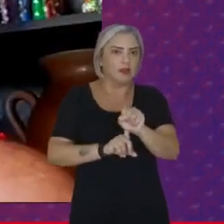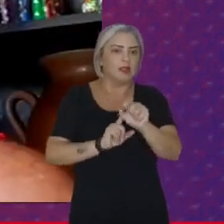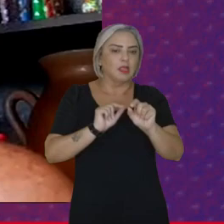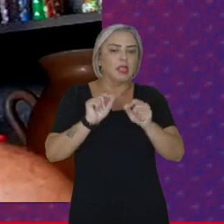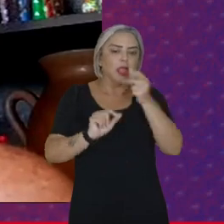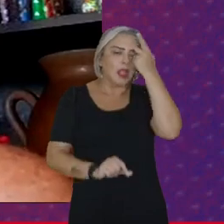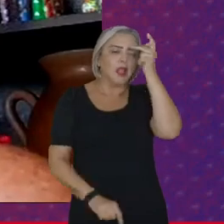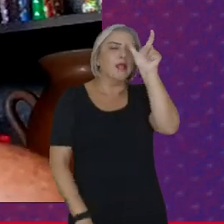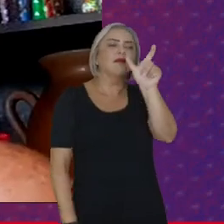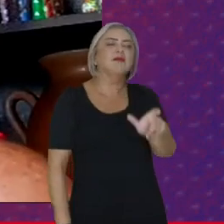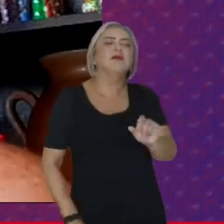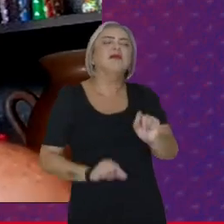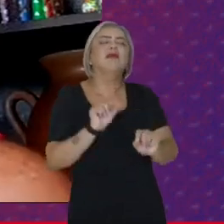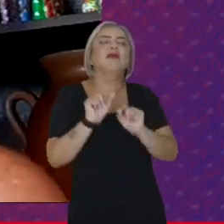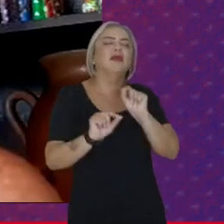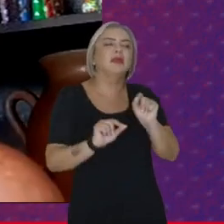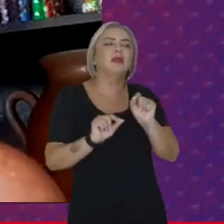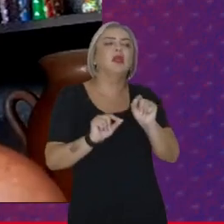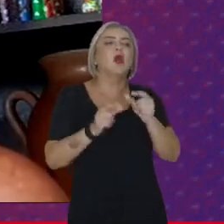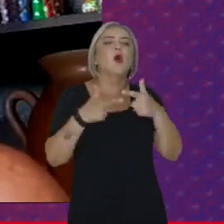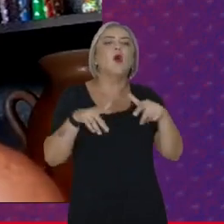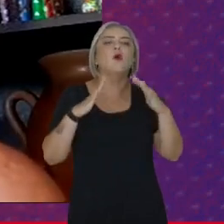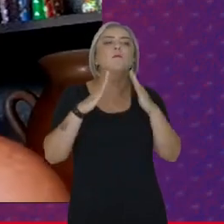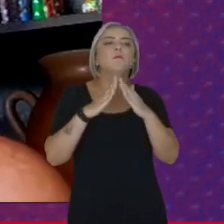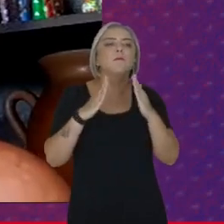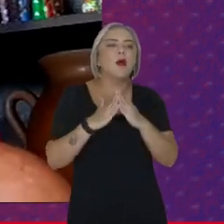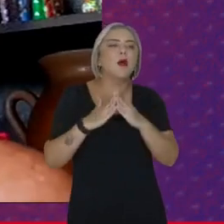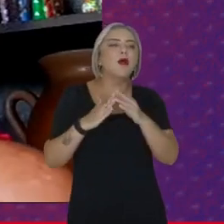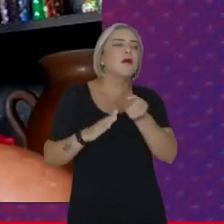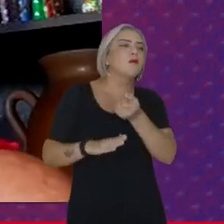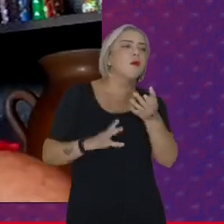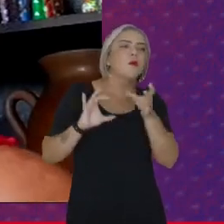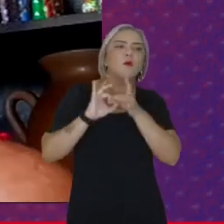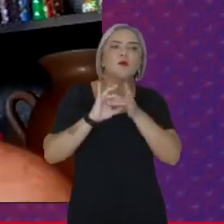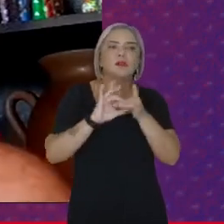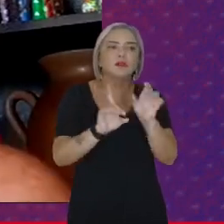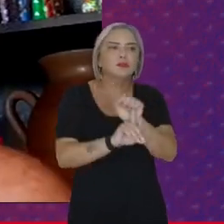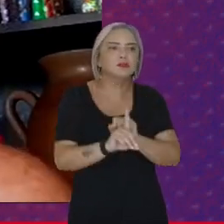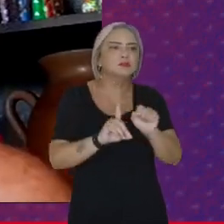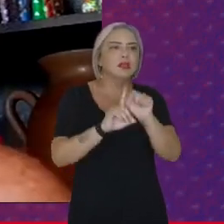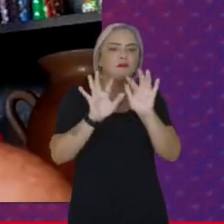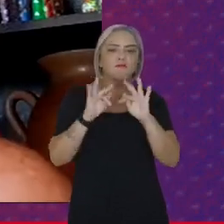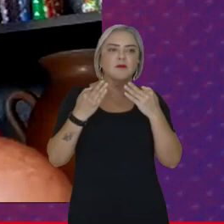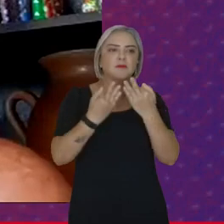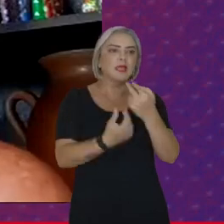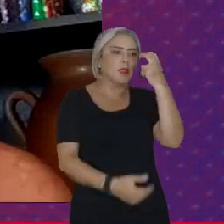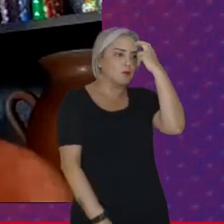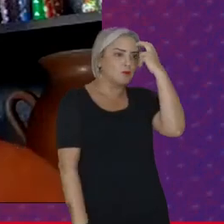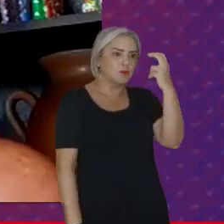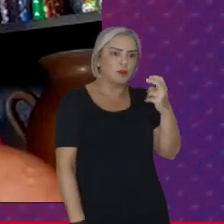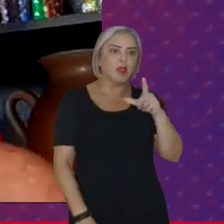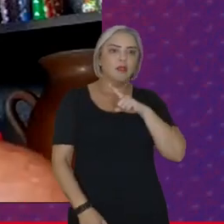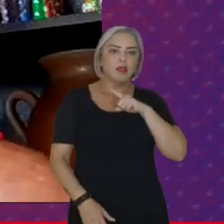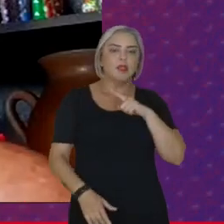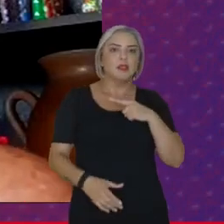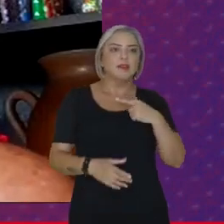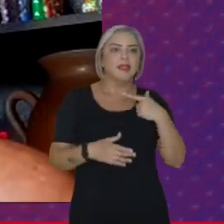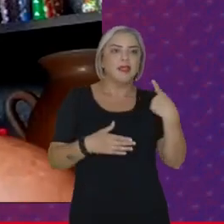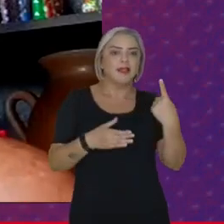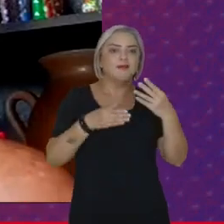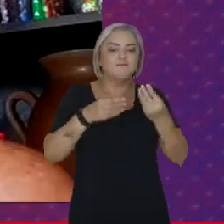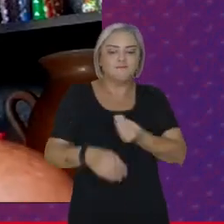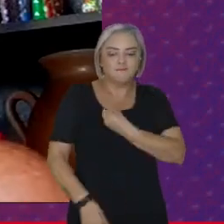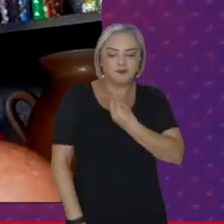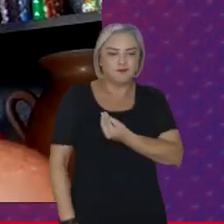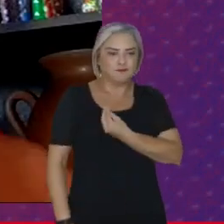é aquela pessoa, onde ela está inserida, qual o contexto social, familiar, cultural em que ela está